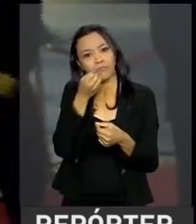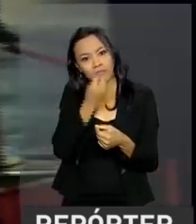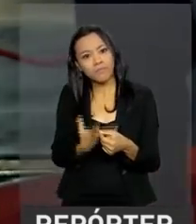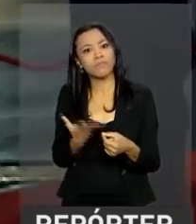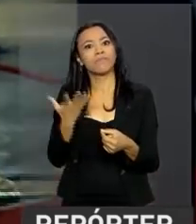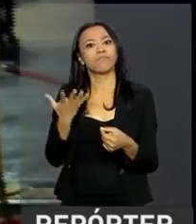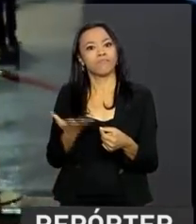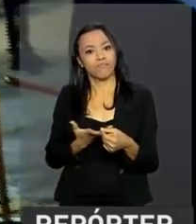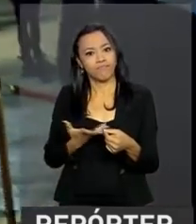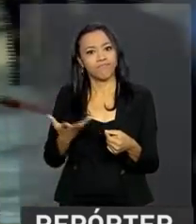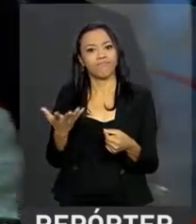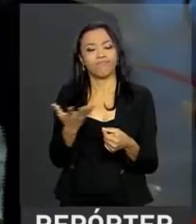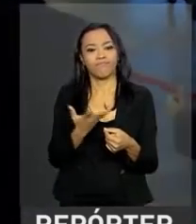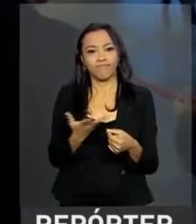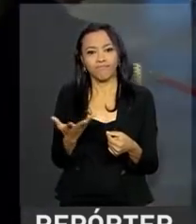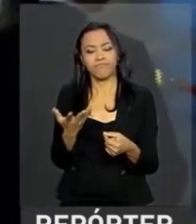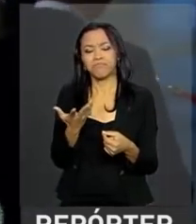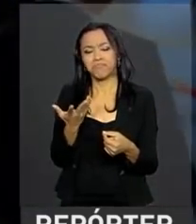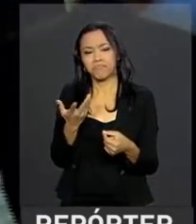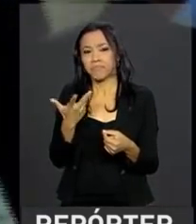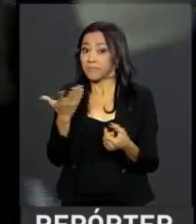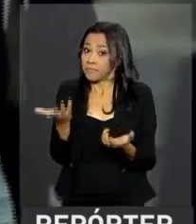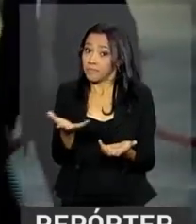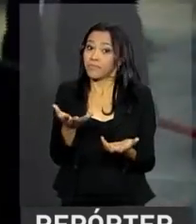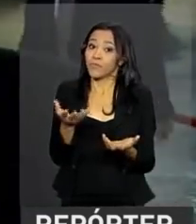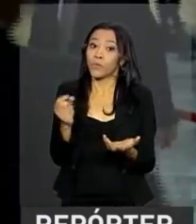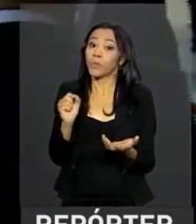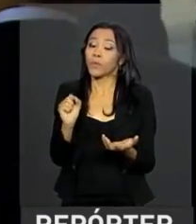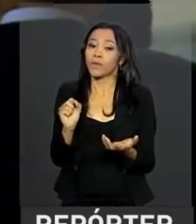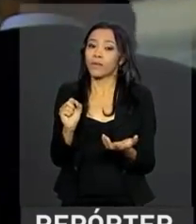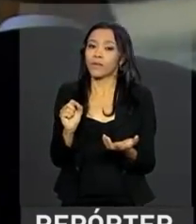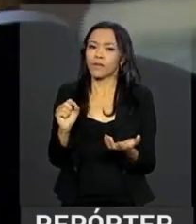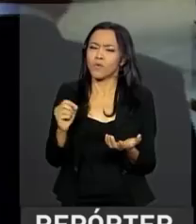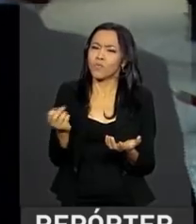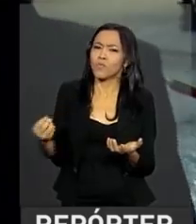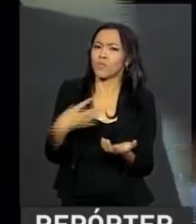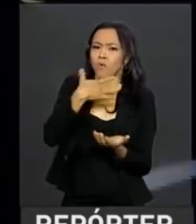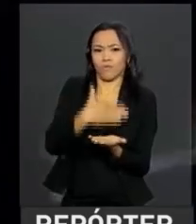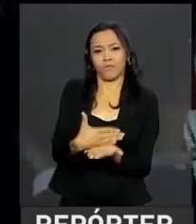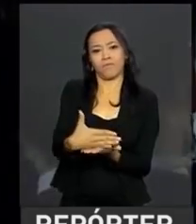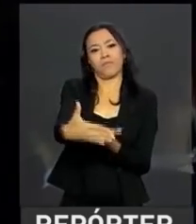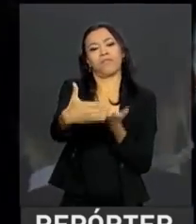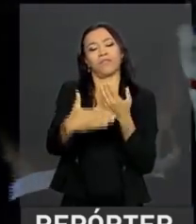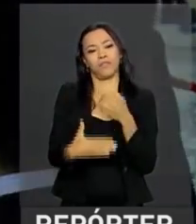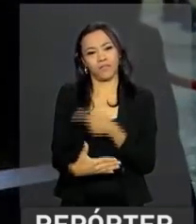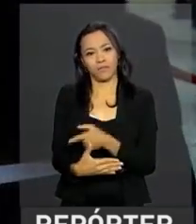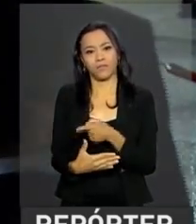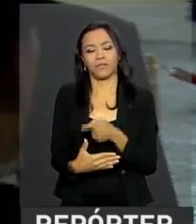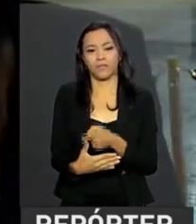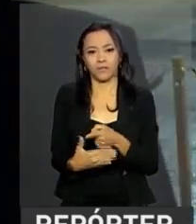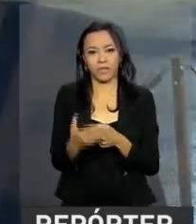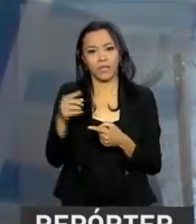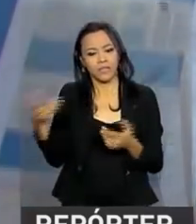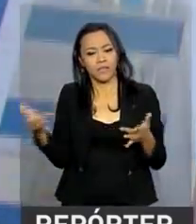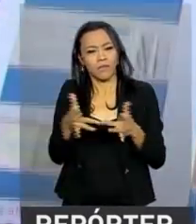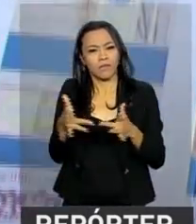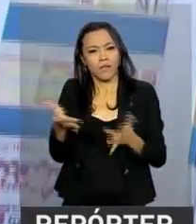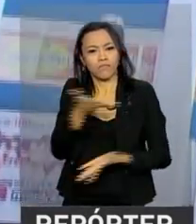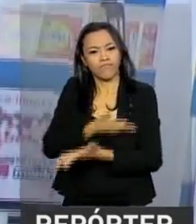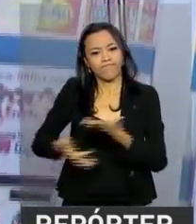para dar, quem sabe, né? Um novo começo, né? nessa